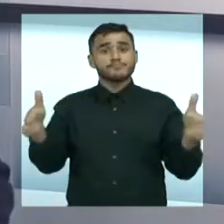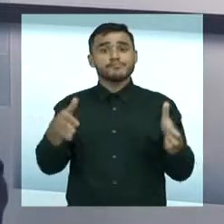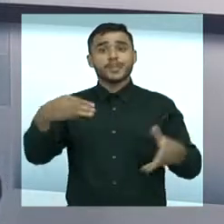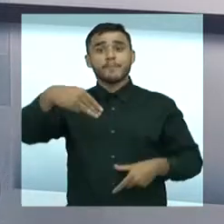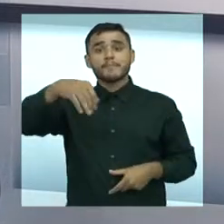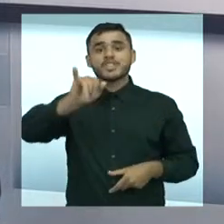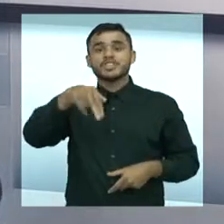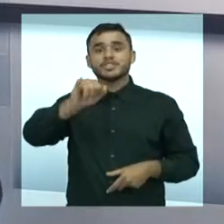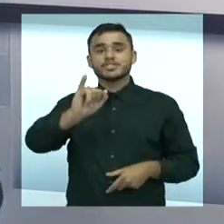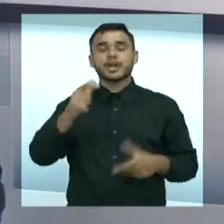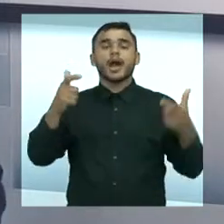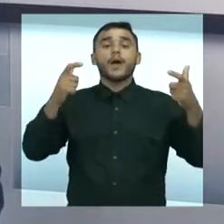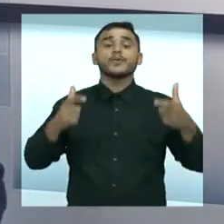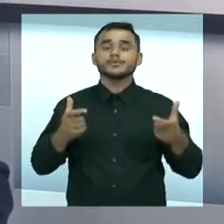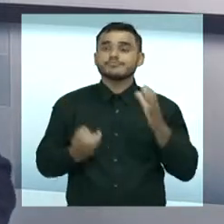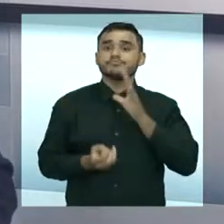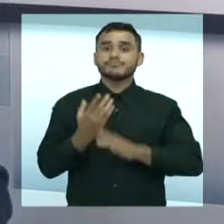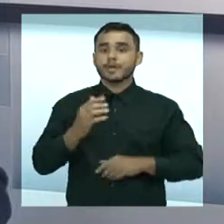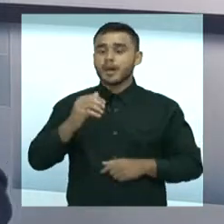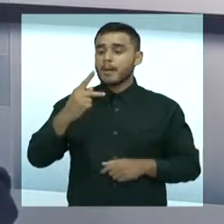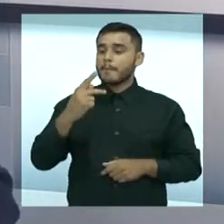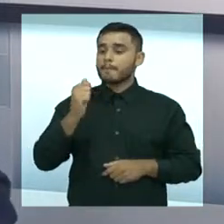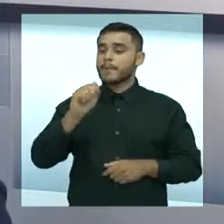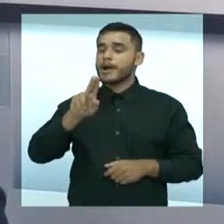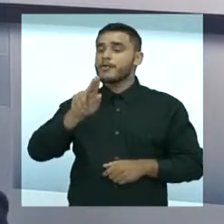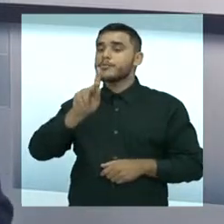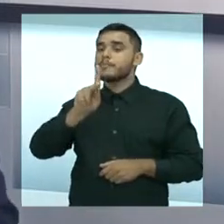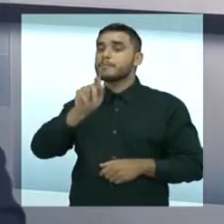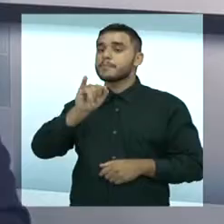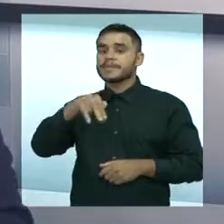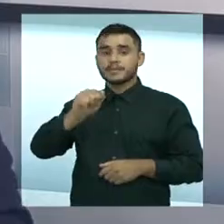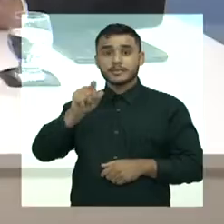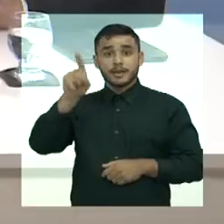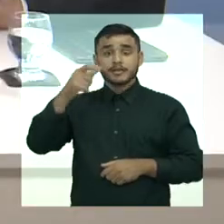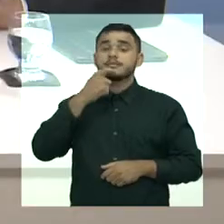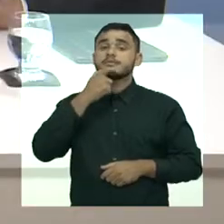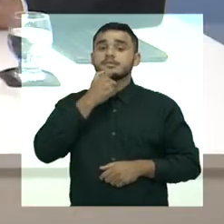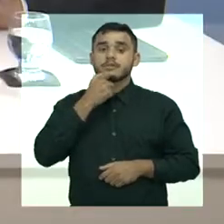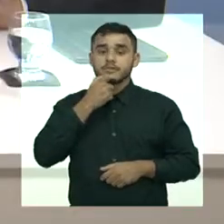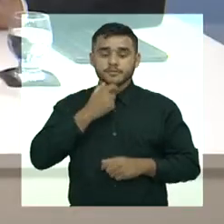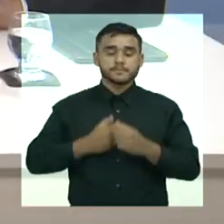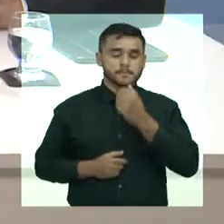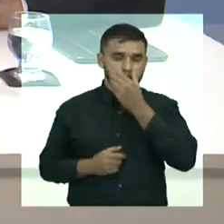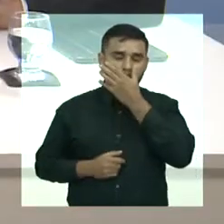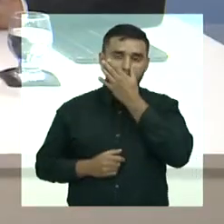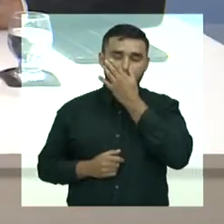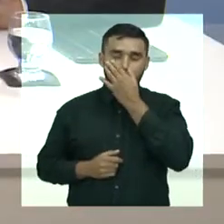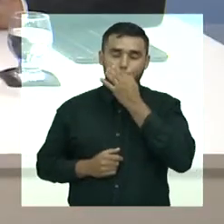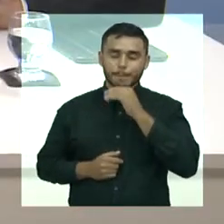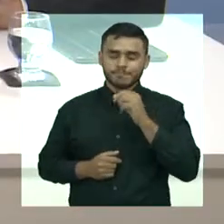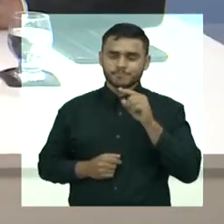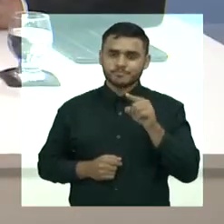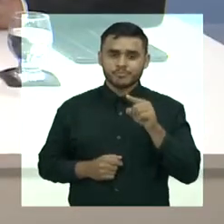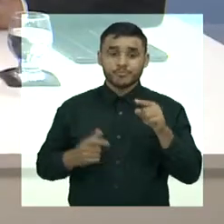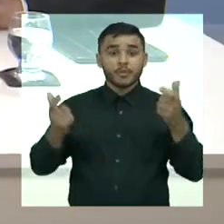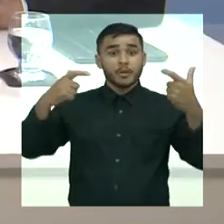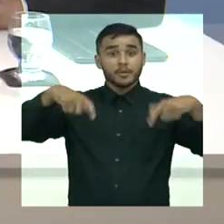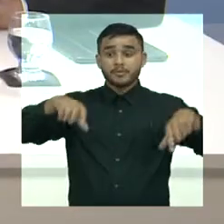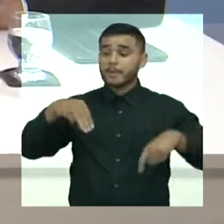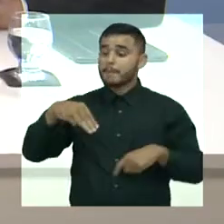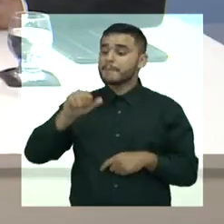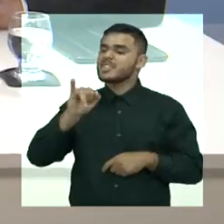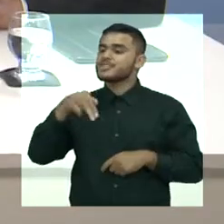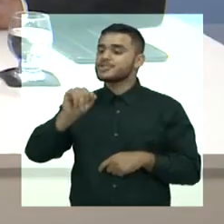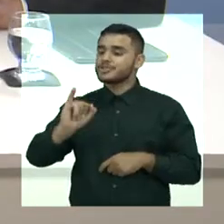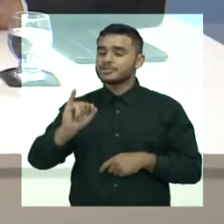bairro Palpina, na Messejana, Luiz Cláudio Ferreira Barbosa, foi entregue uma mini areninha. E aí,